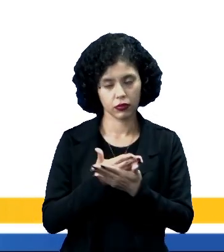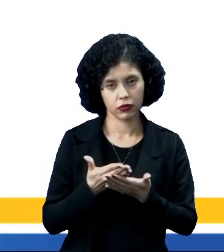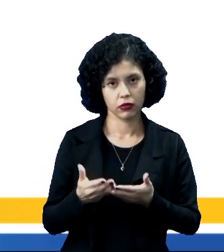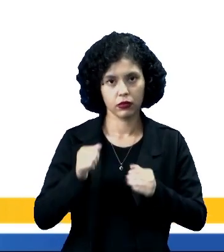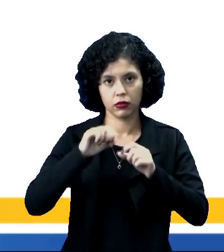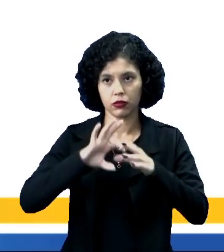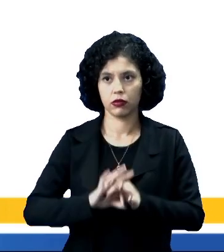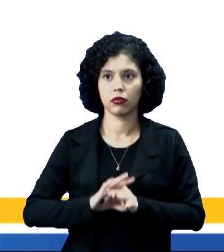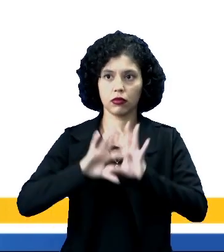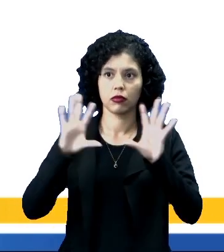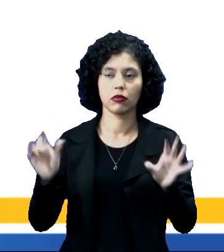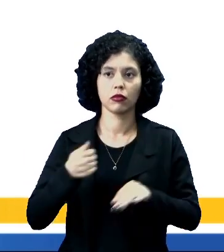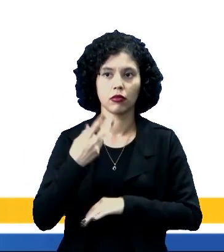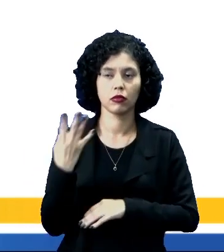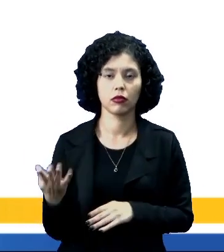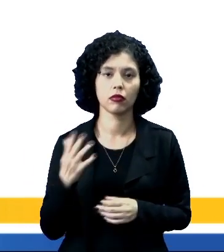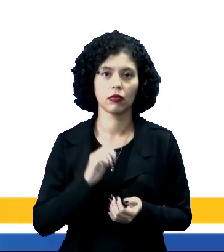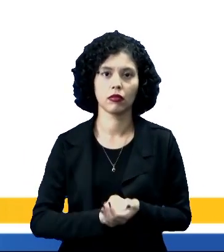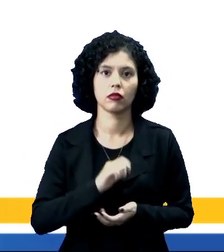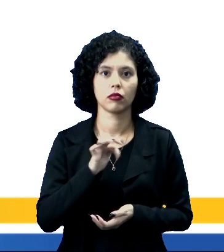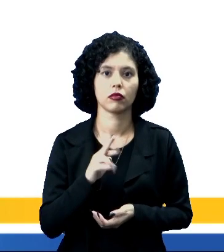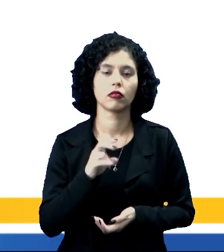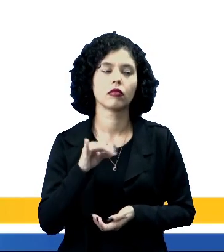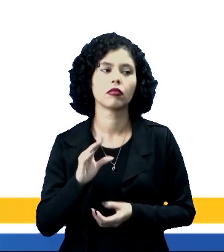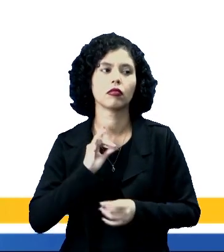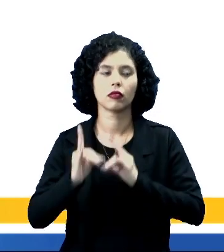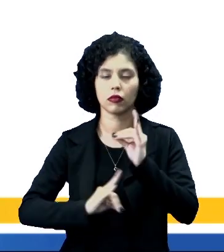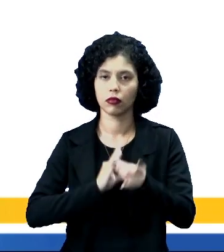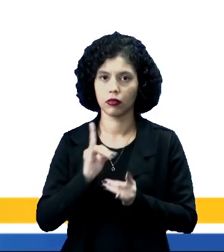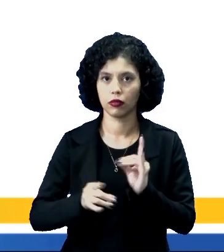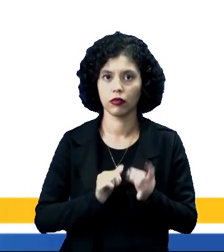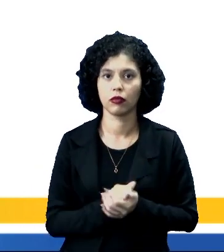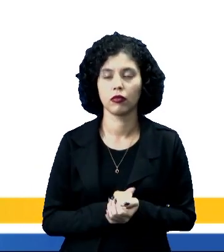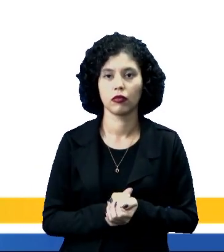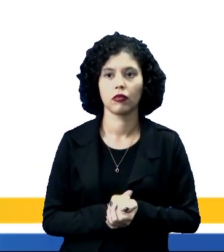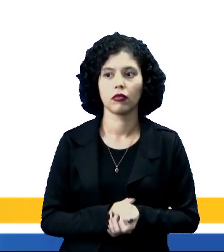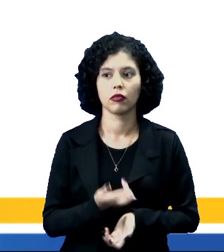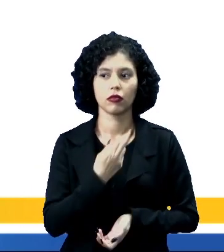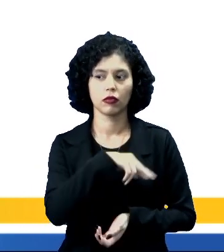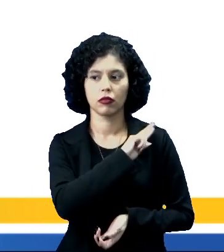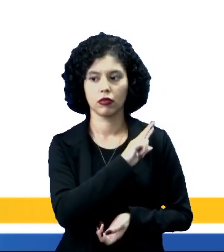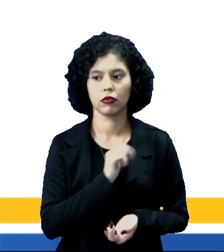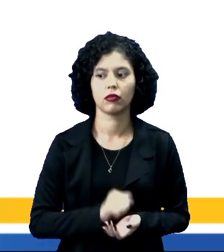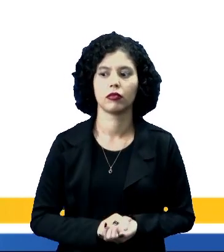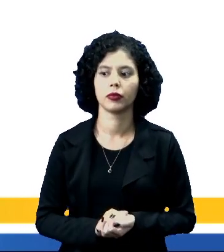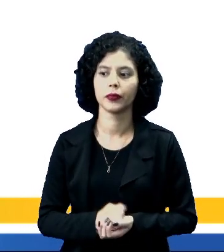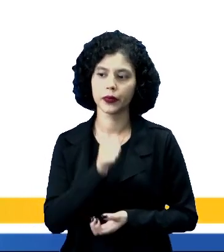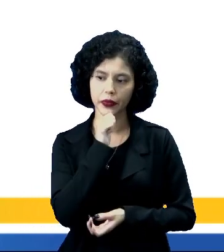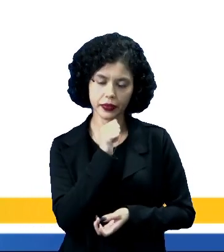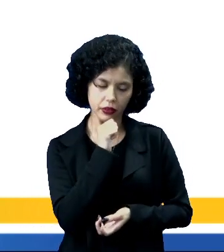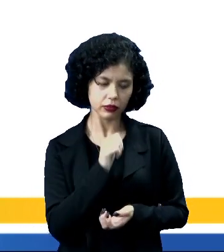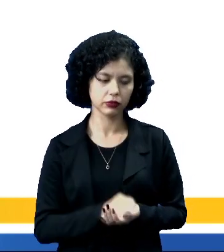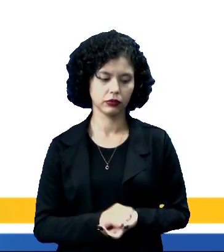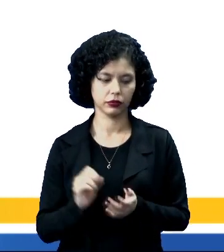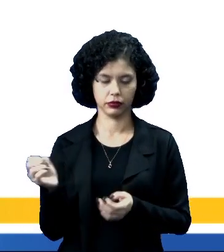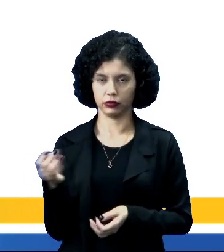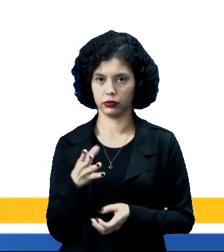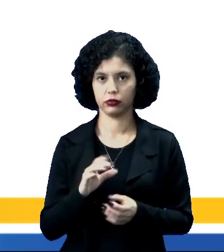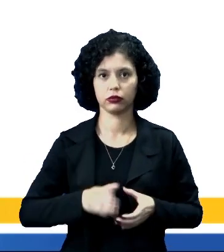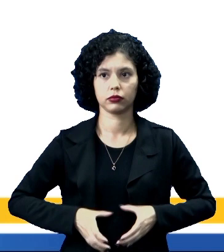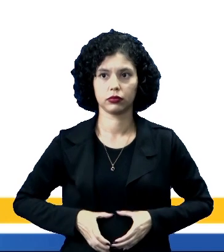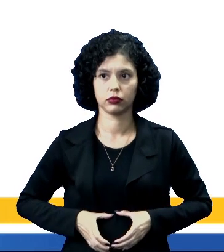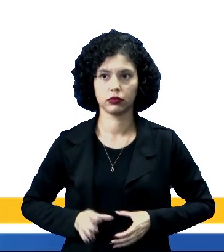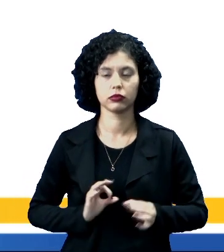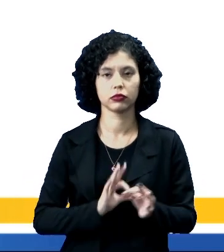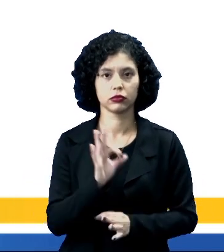começam a liberar maiores quantidades de estrogênio que é um hormônio que vai ser responsável por tornar o revestimento do útero